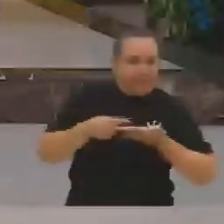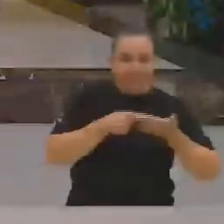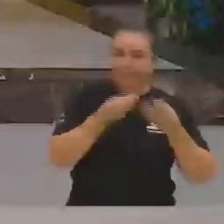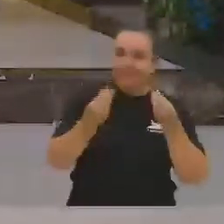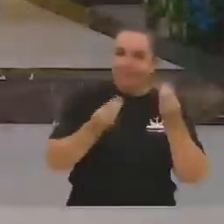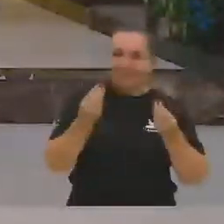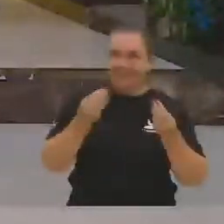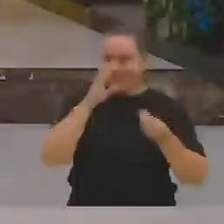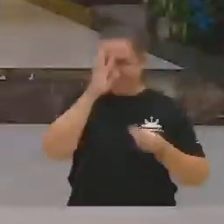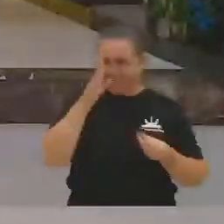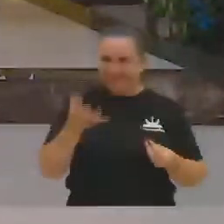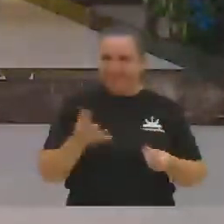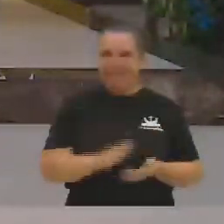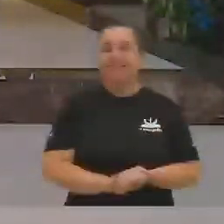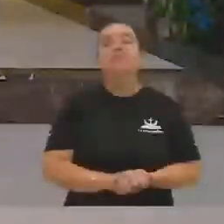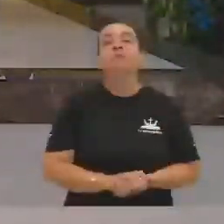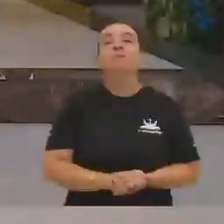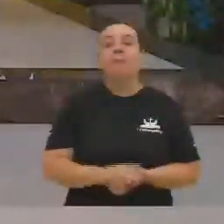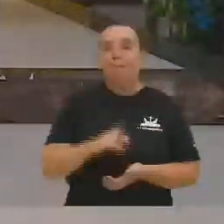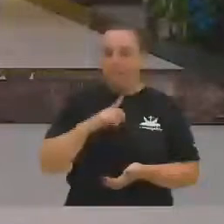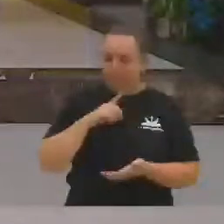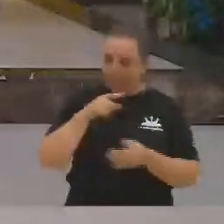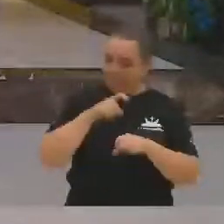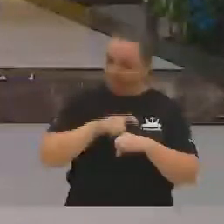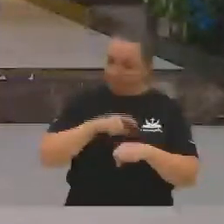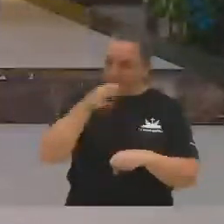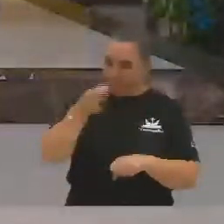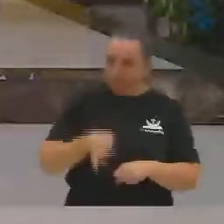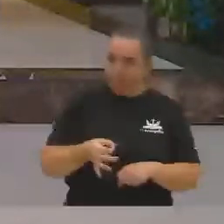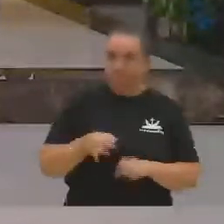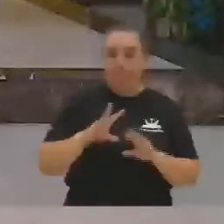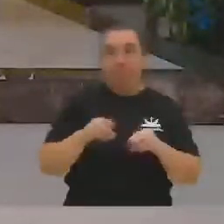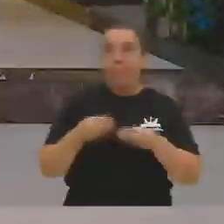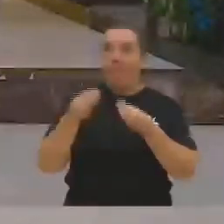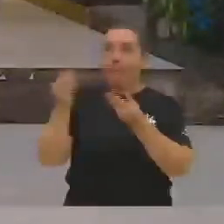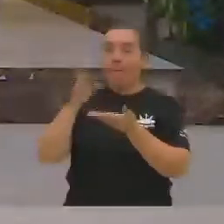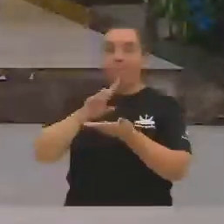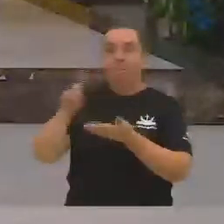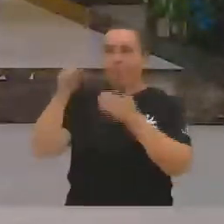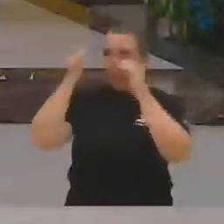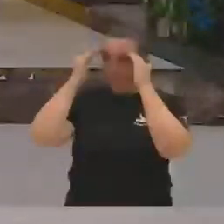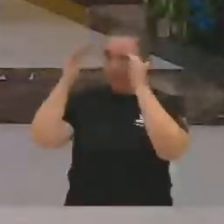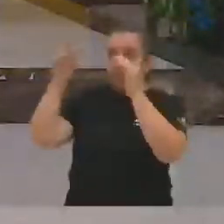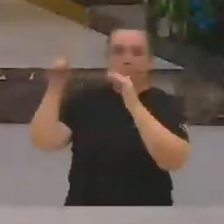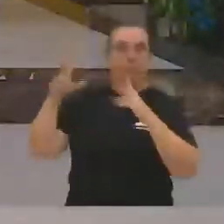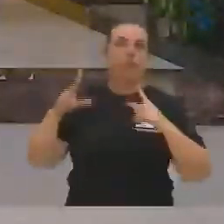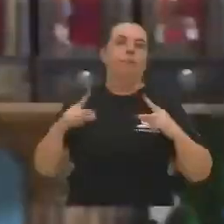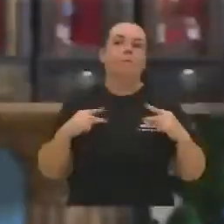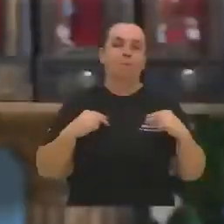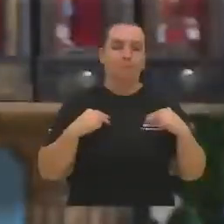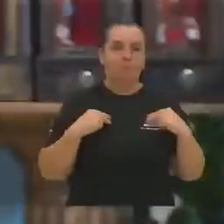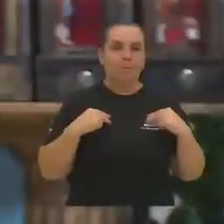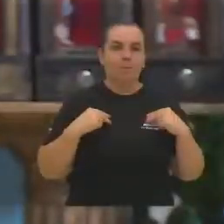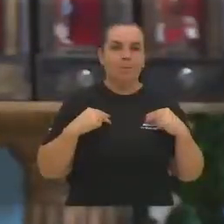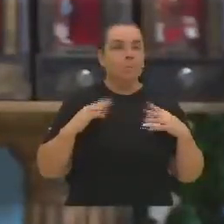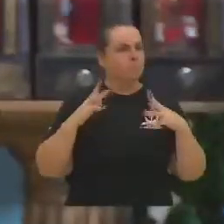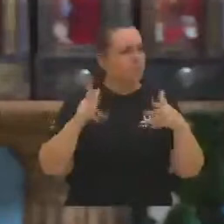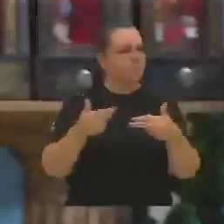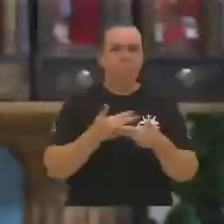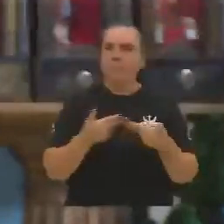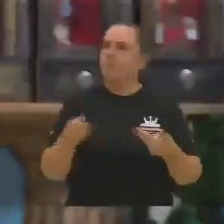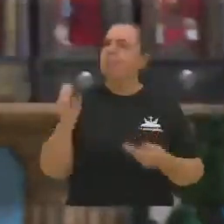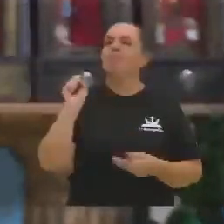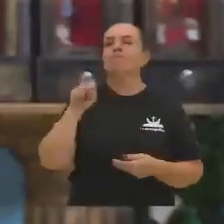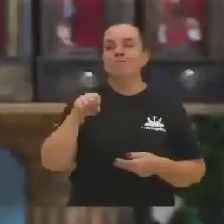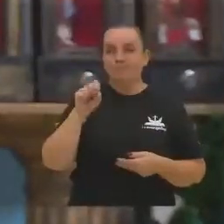ser? Vai existir a hora de darmos para Deus a honra que Ele merece. E tudo isso sim